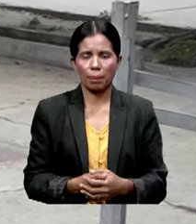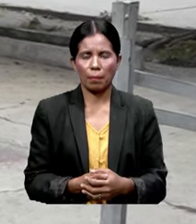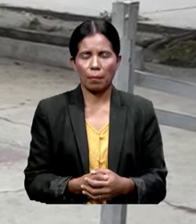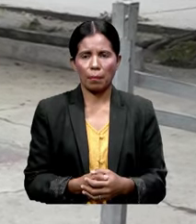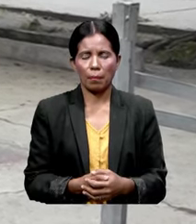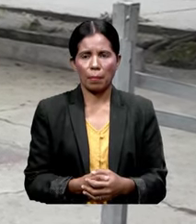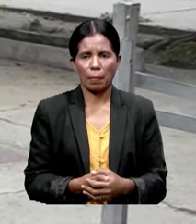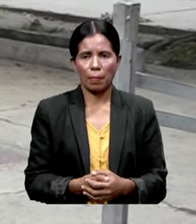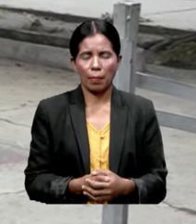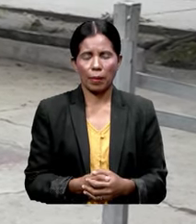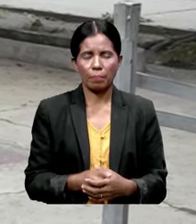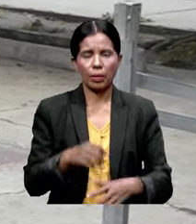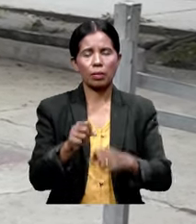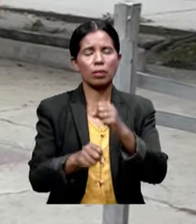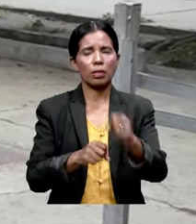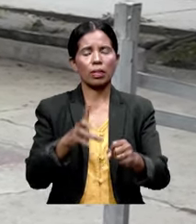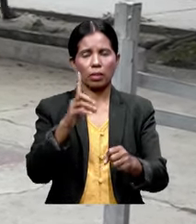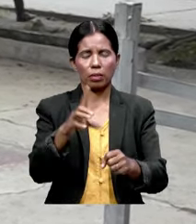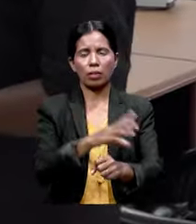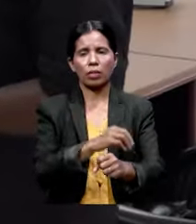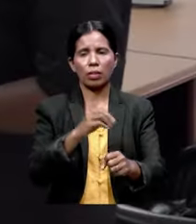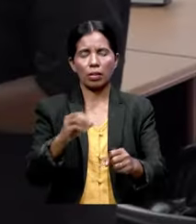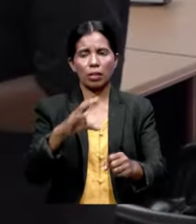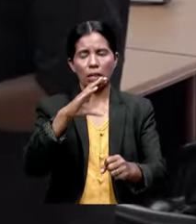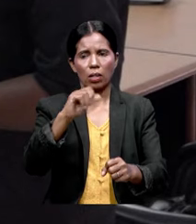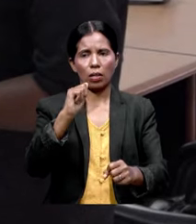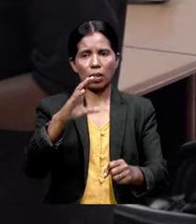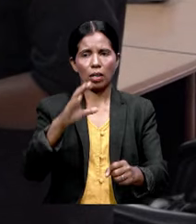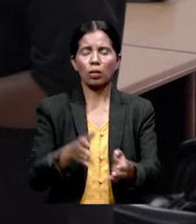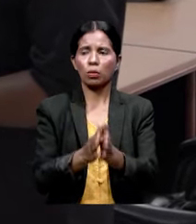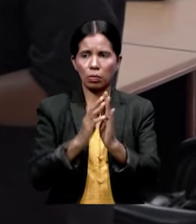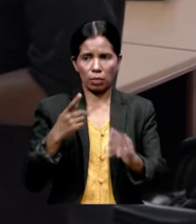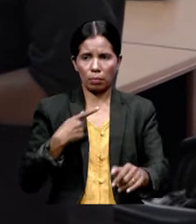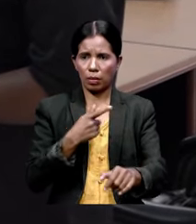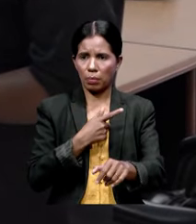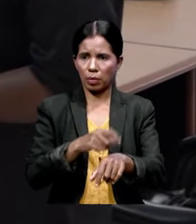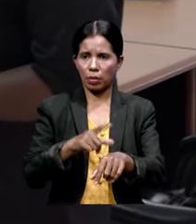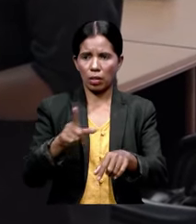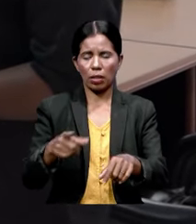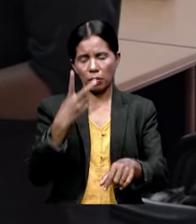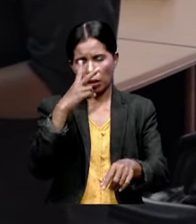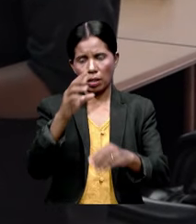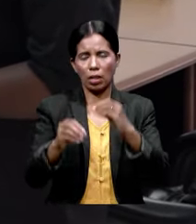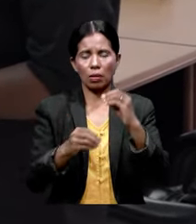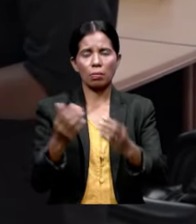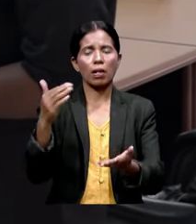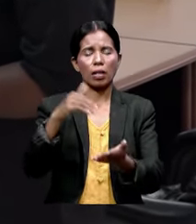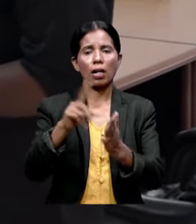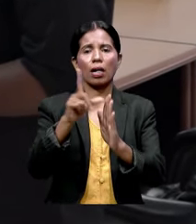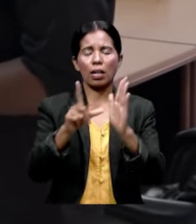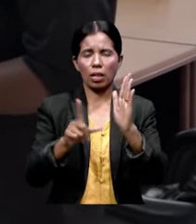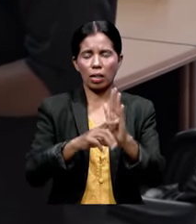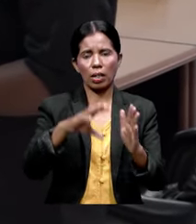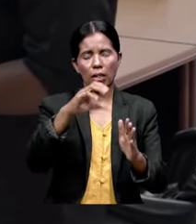Elisa, antes de sociedade civil, no ex-comissário adjunto CAC Moss, russo para o Parlamento Nacional, atuaria fila fale lei estabelecimento